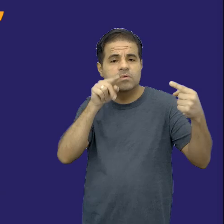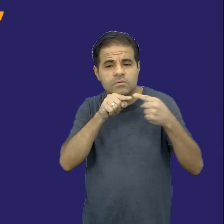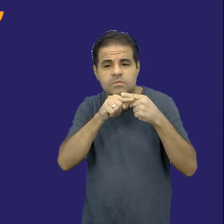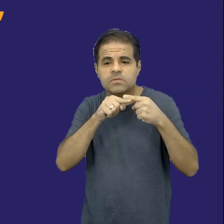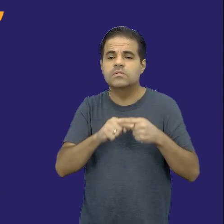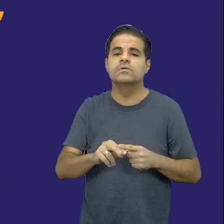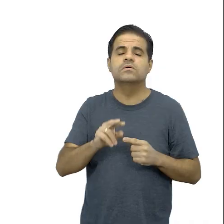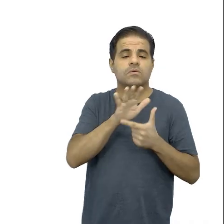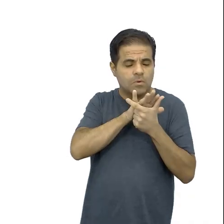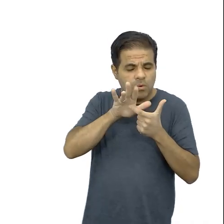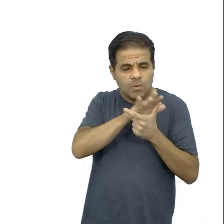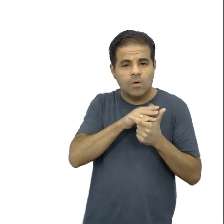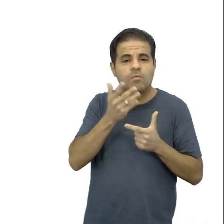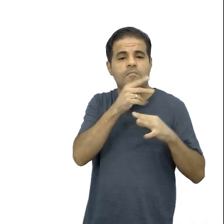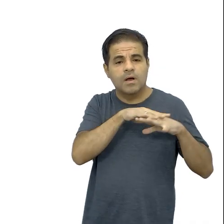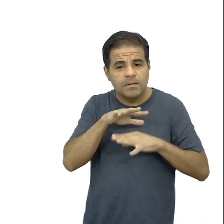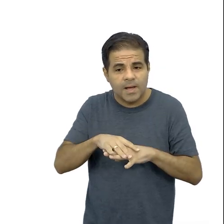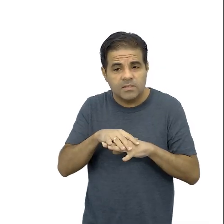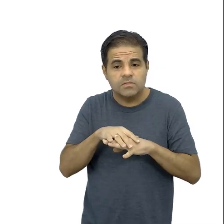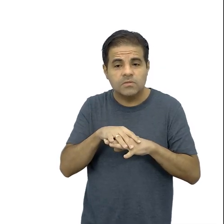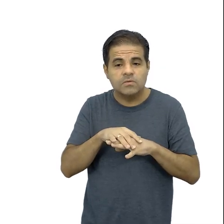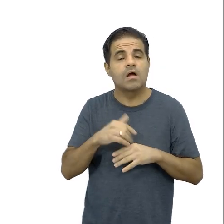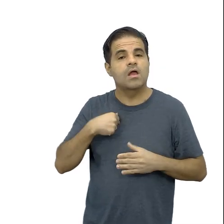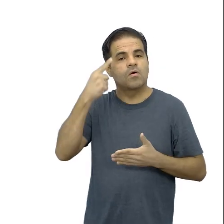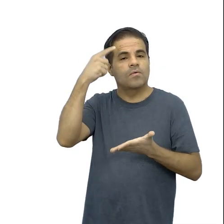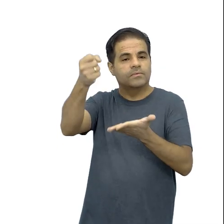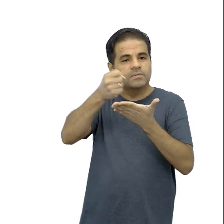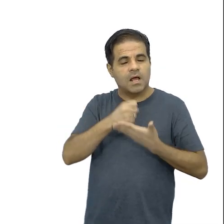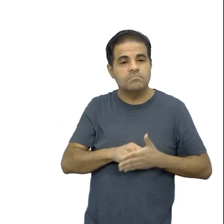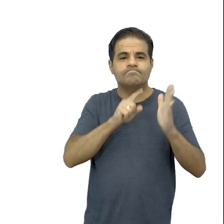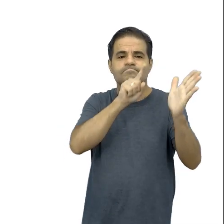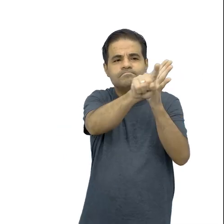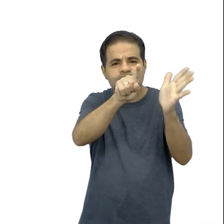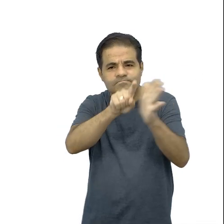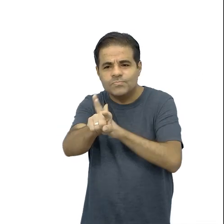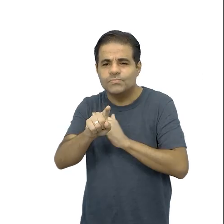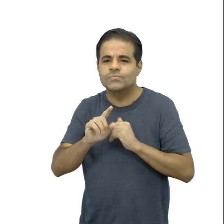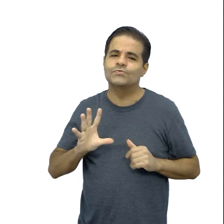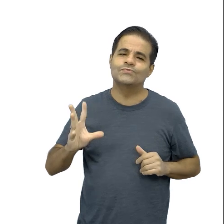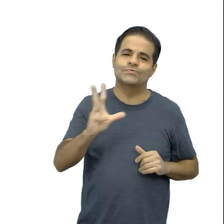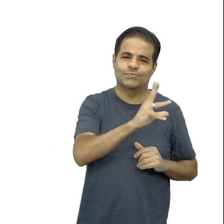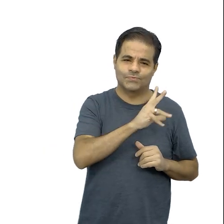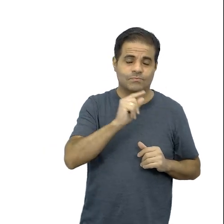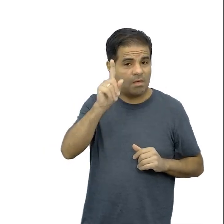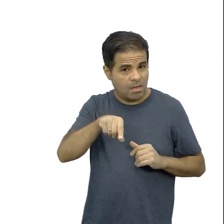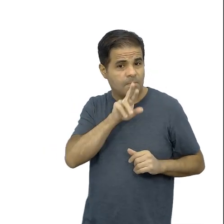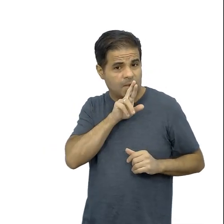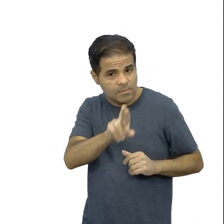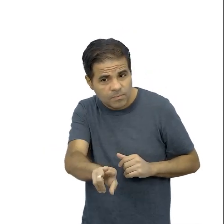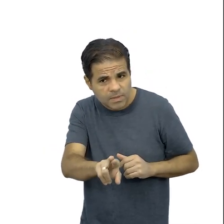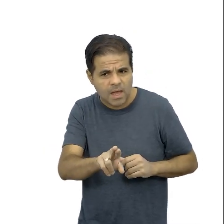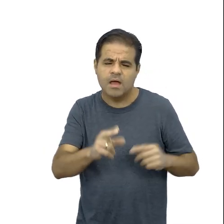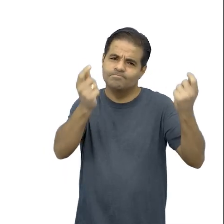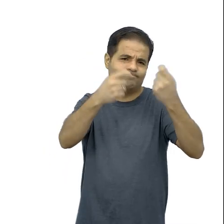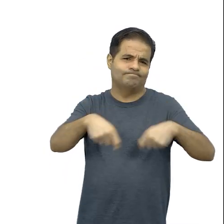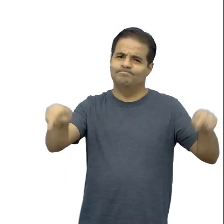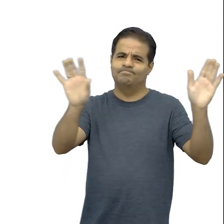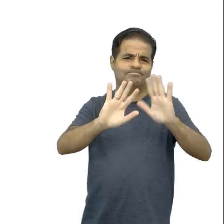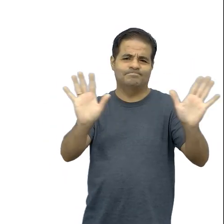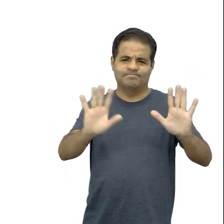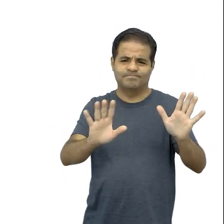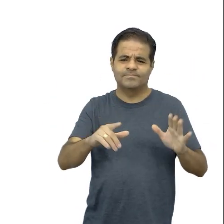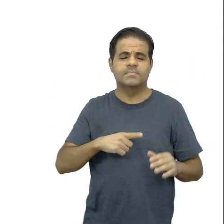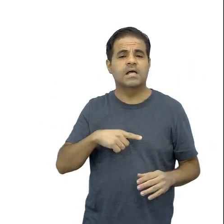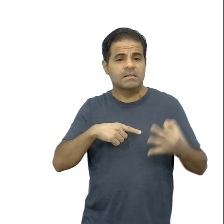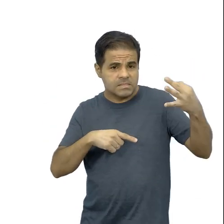investigação no letramento matemático? E aí, então, eu trago alguns questionamentos a todos vocês. É para responder? Não há necessidade.